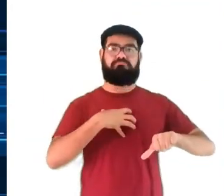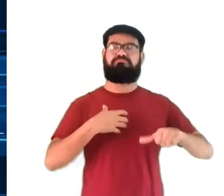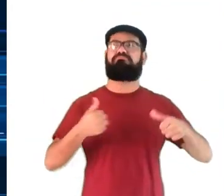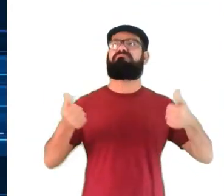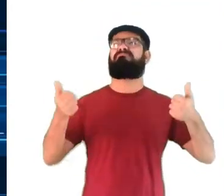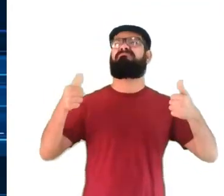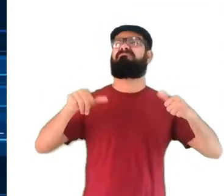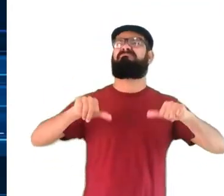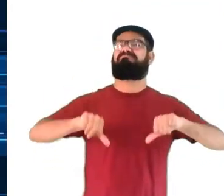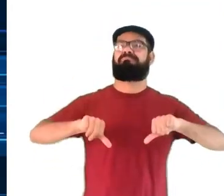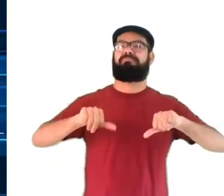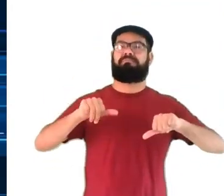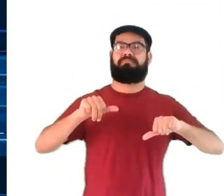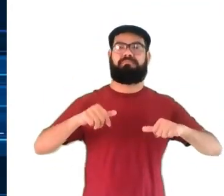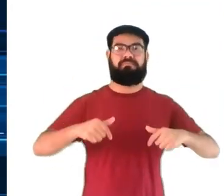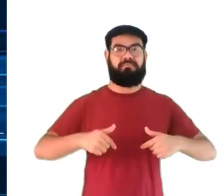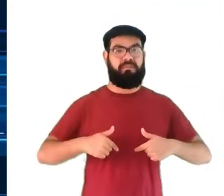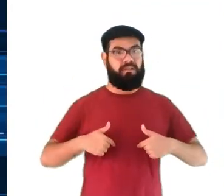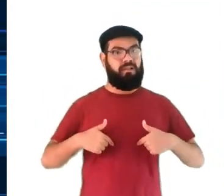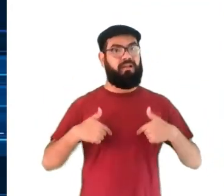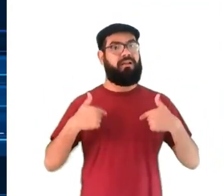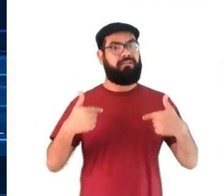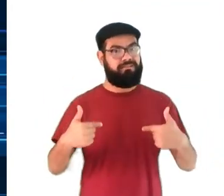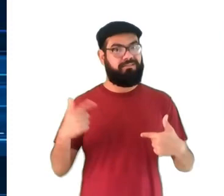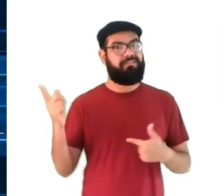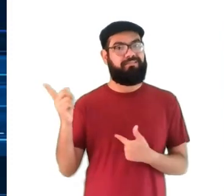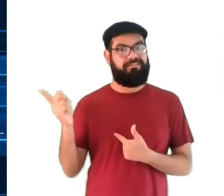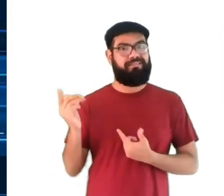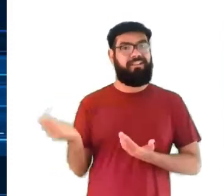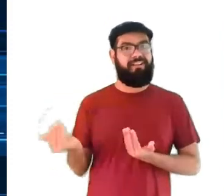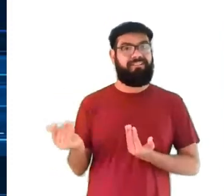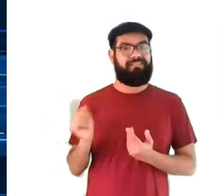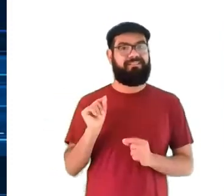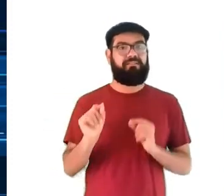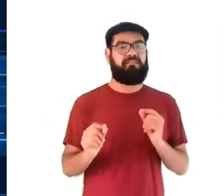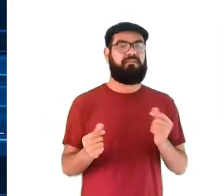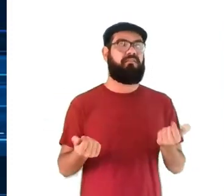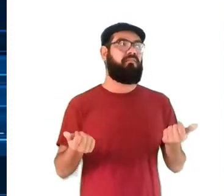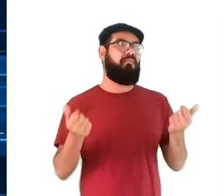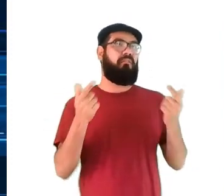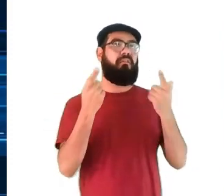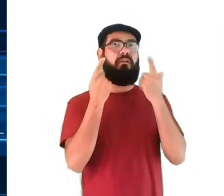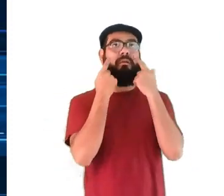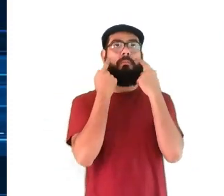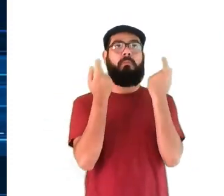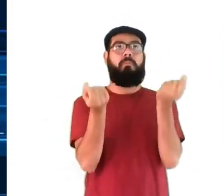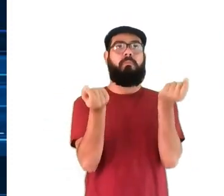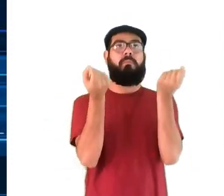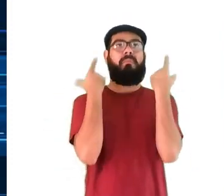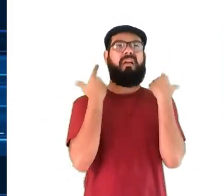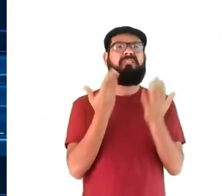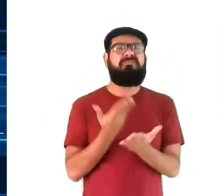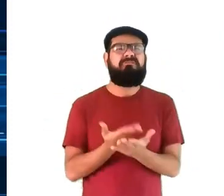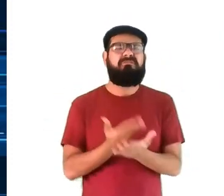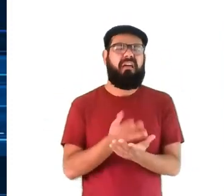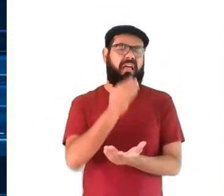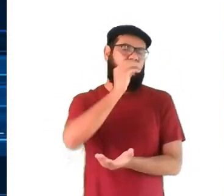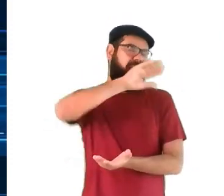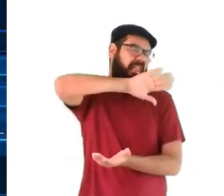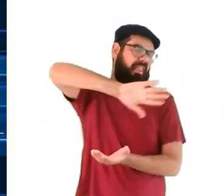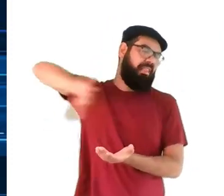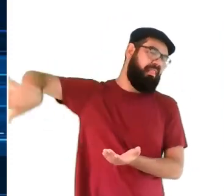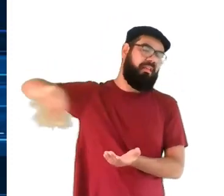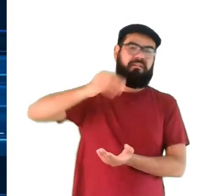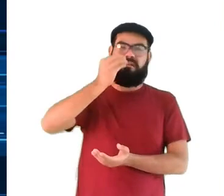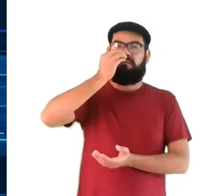Uma reação muito frequente do adolescente é o desinteresse em estudar, a rejeição também, em geral,